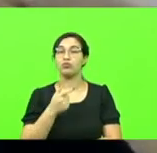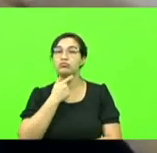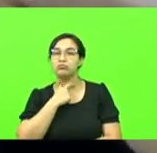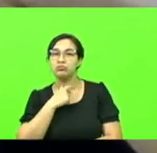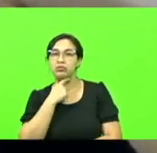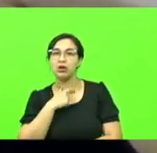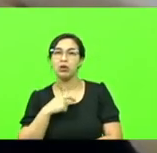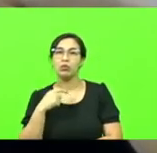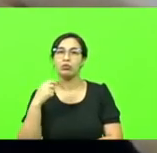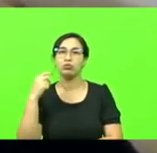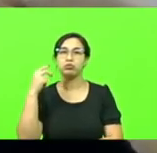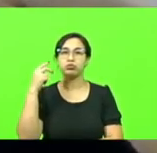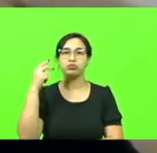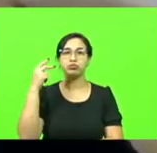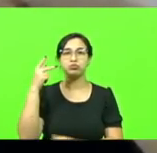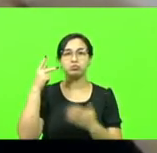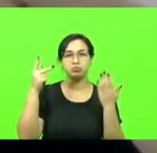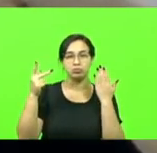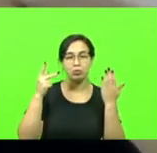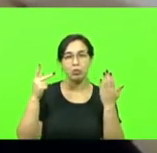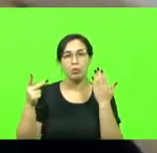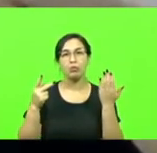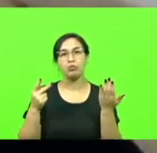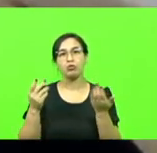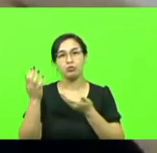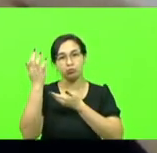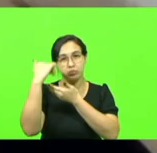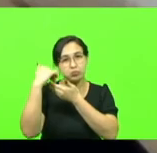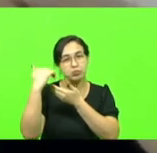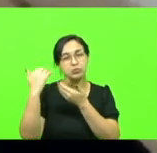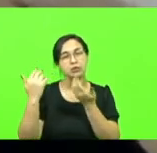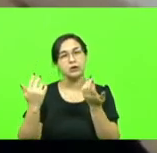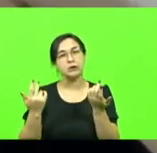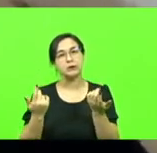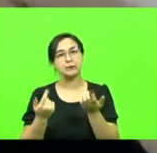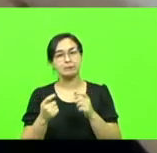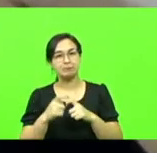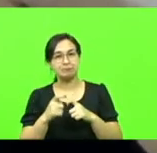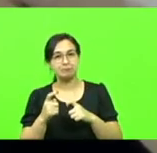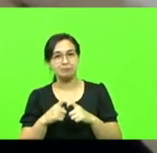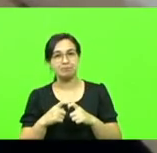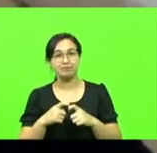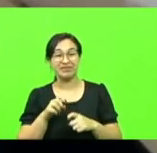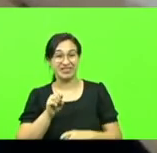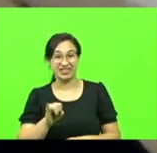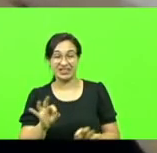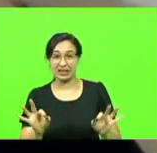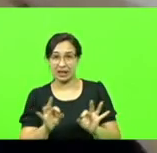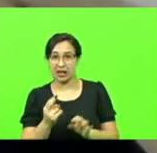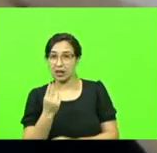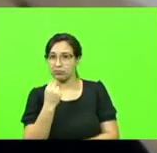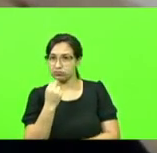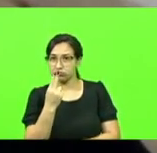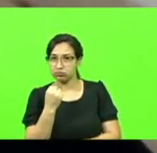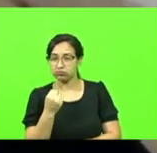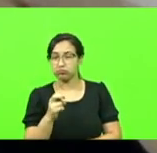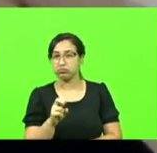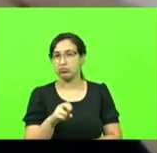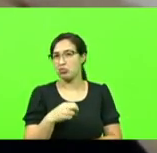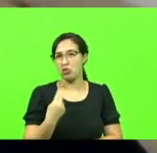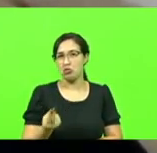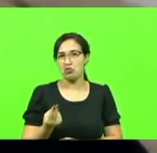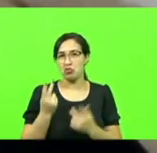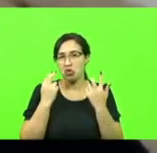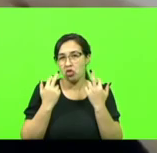e psicólogo são importantes na equipe. Hoje, a gente sabe que sem uma nutricionista, sem uma naturóloga,